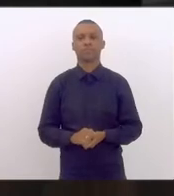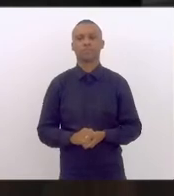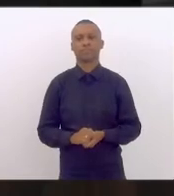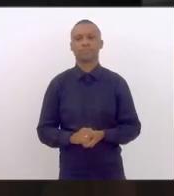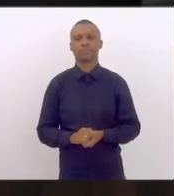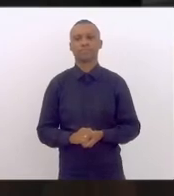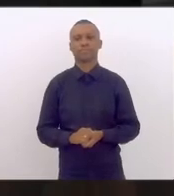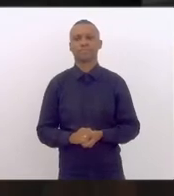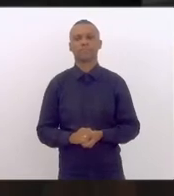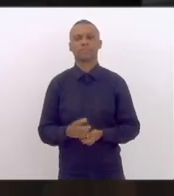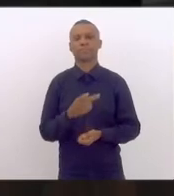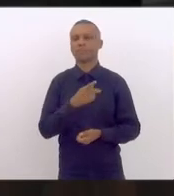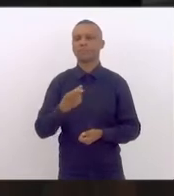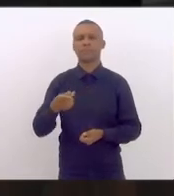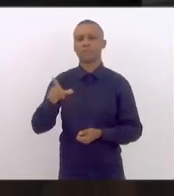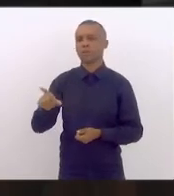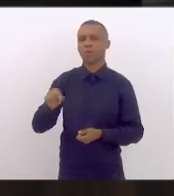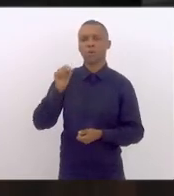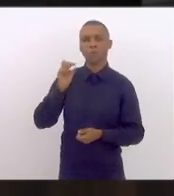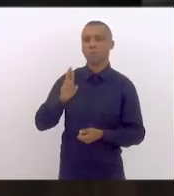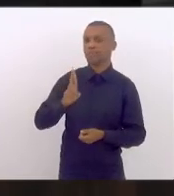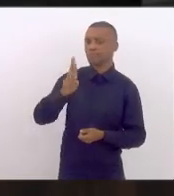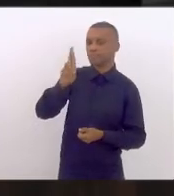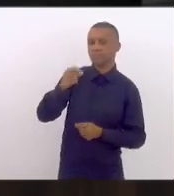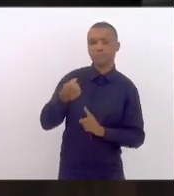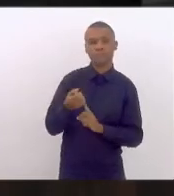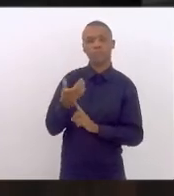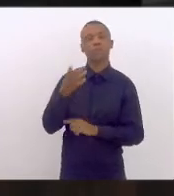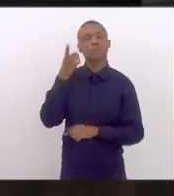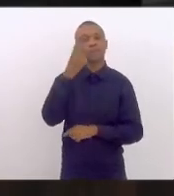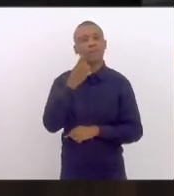presidência designa relatora especial deputada